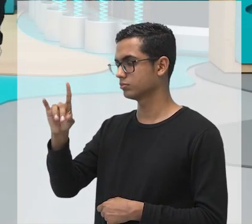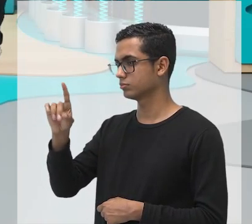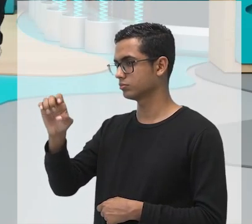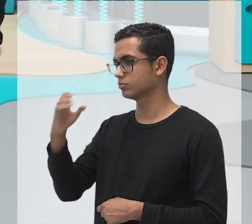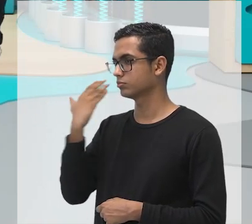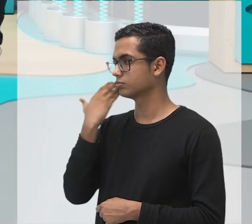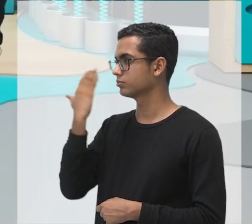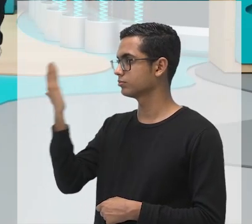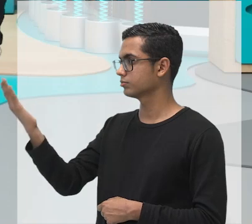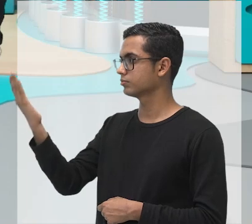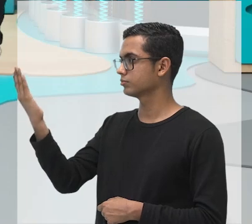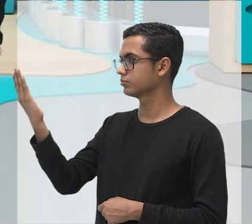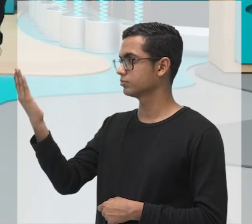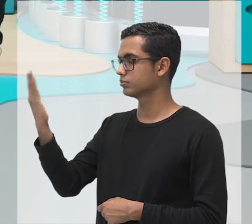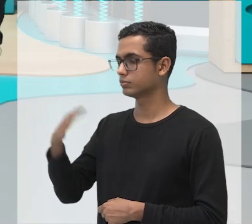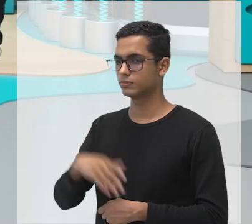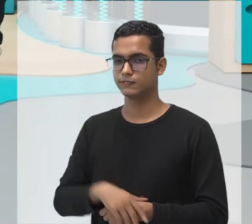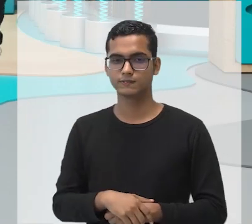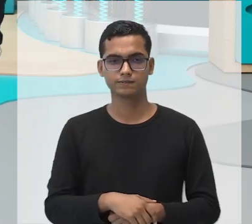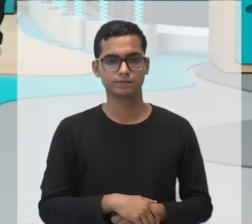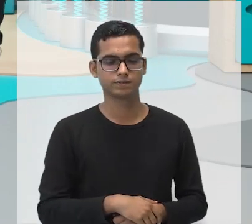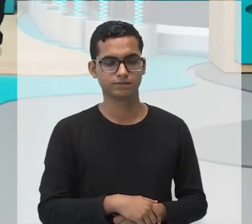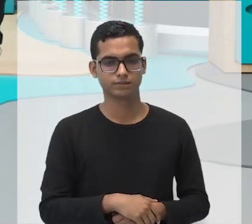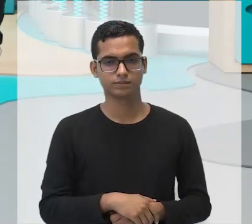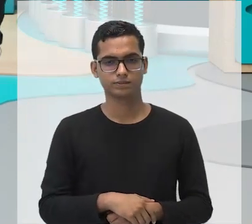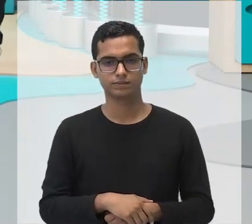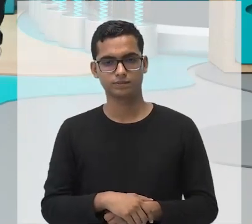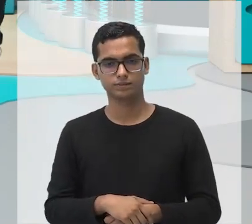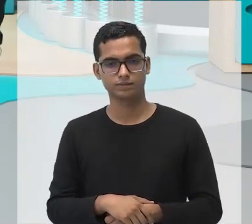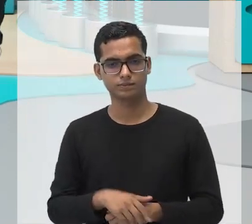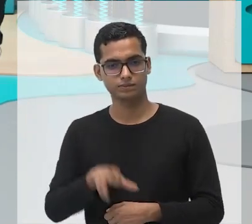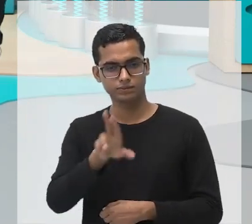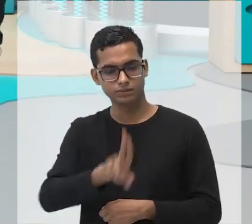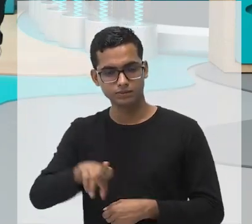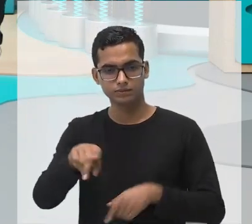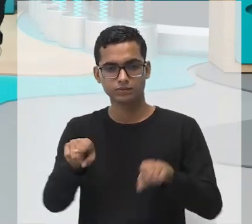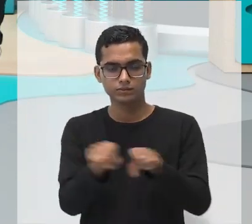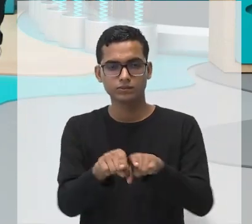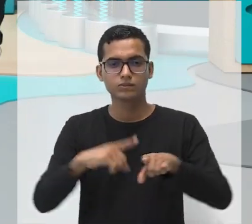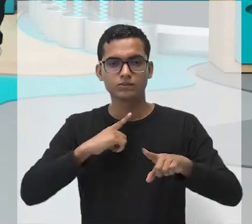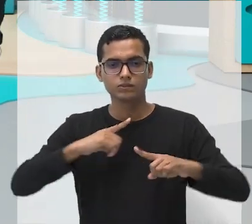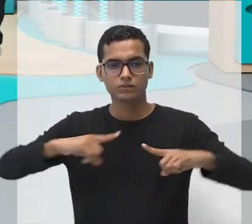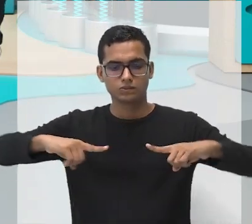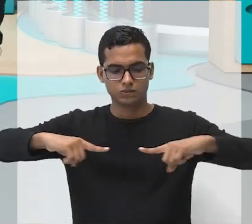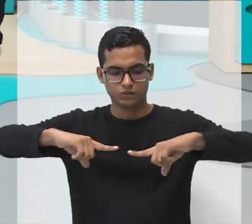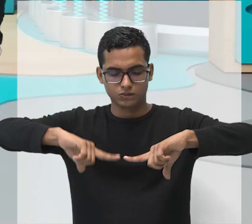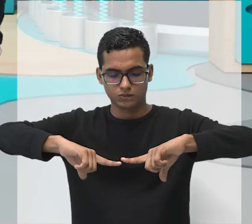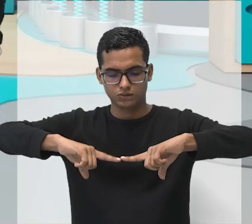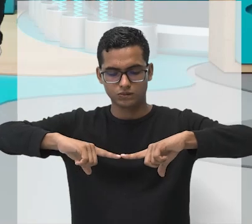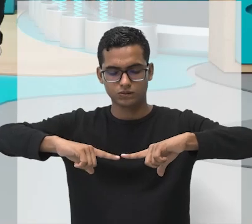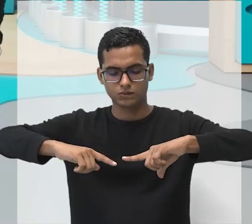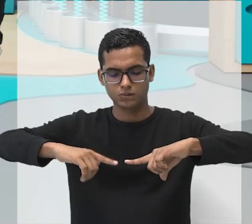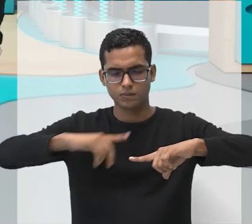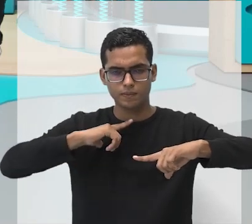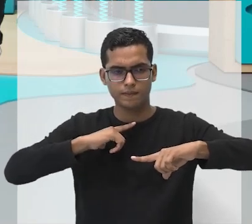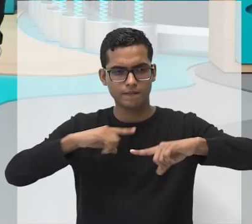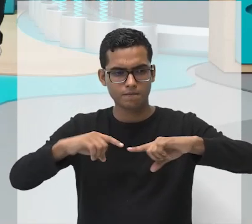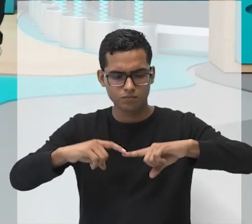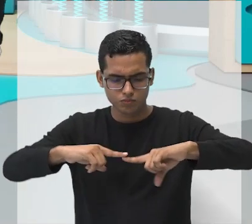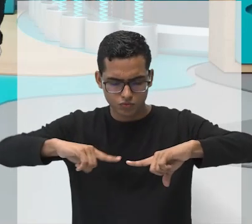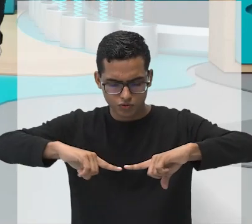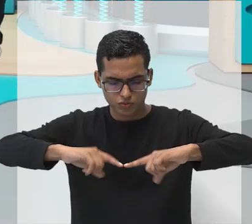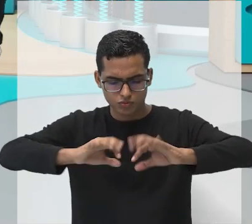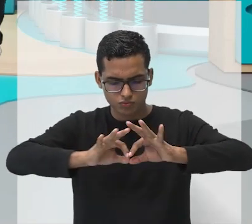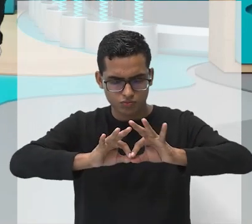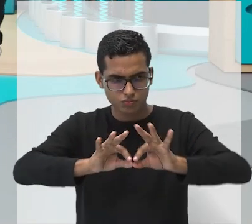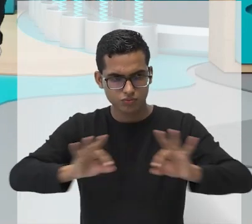Já tem aí o uso, né, de uma das plataformas, na verdade, aí, de um trilho agora, não é mesmo? Então, o